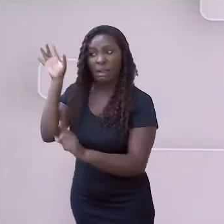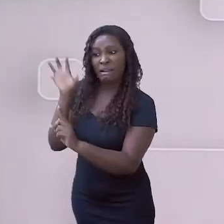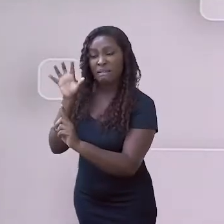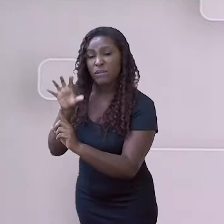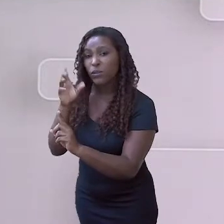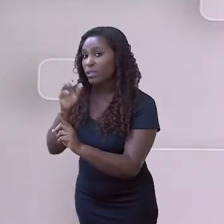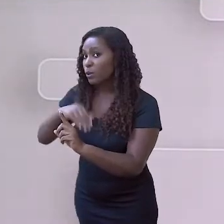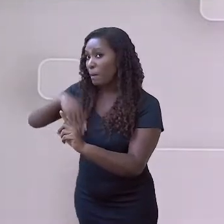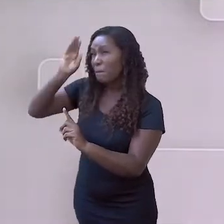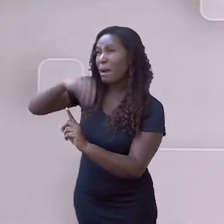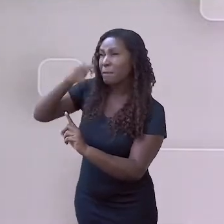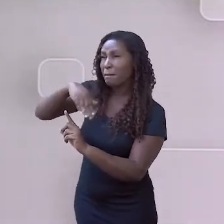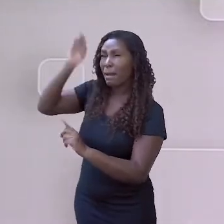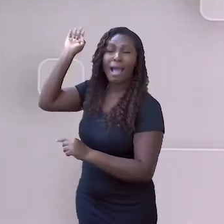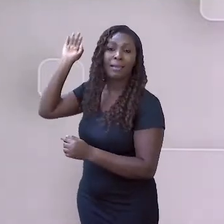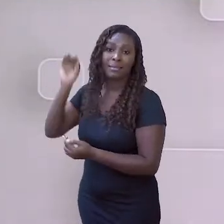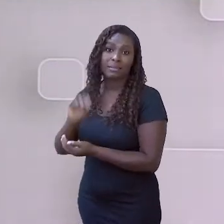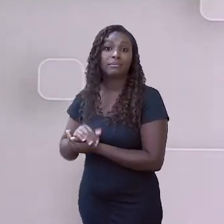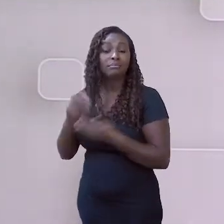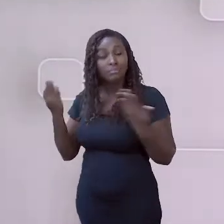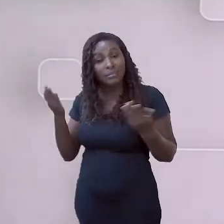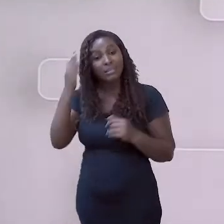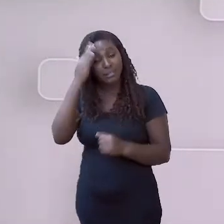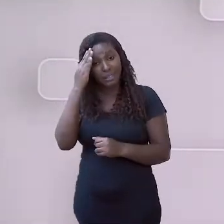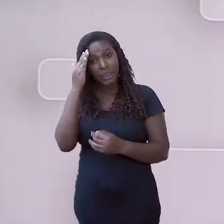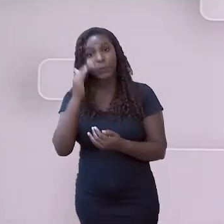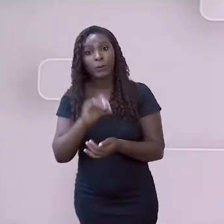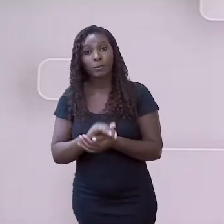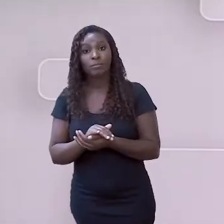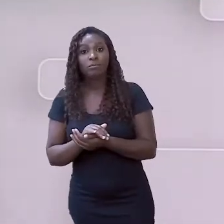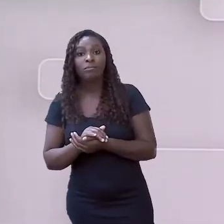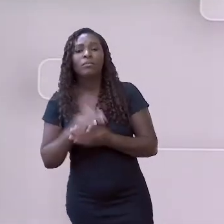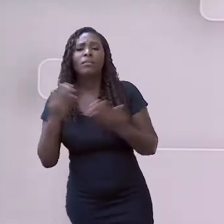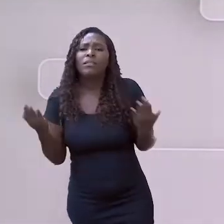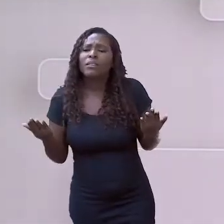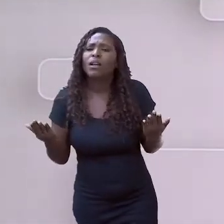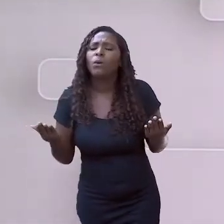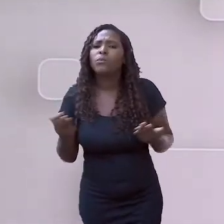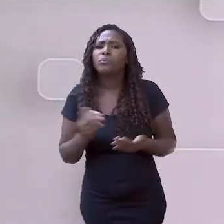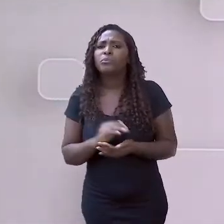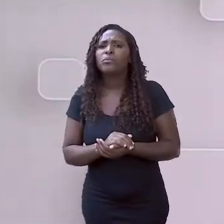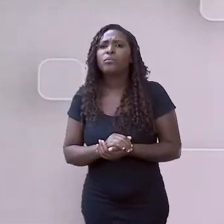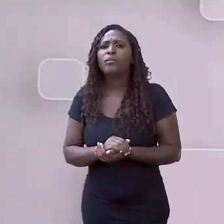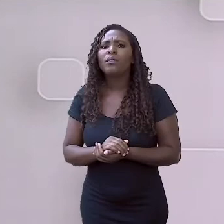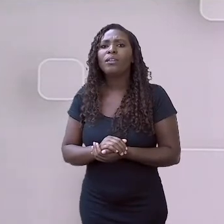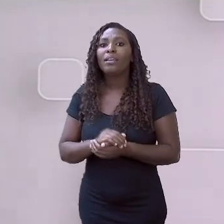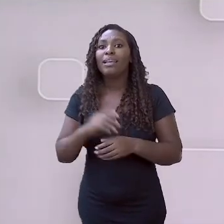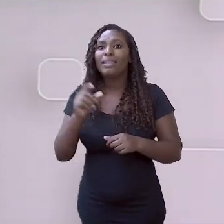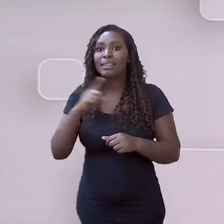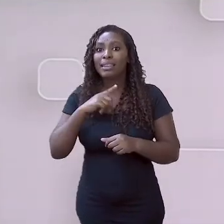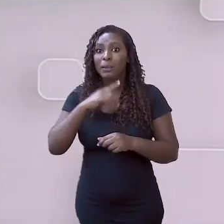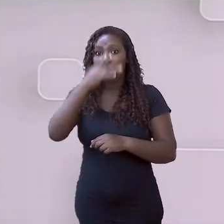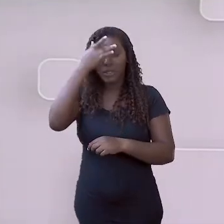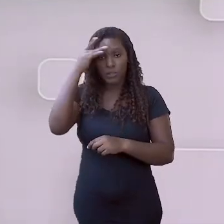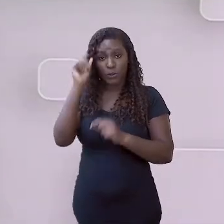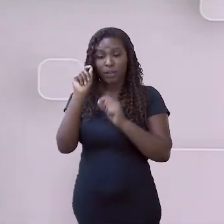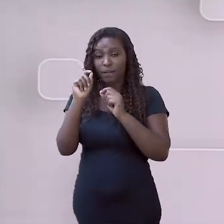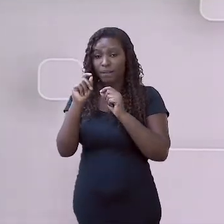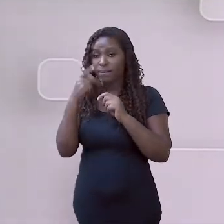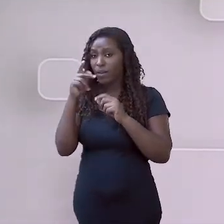modo. Há quem diga que se o mundo em desenvolvimento